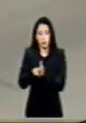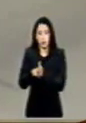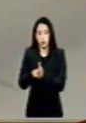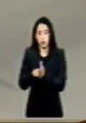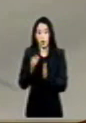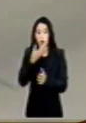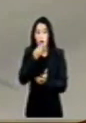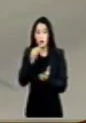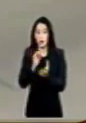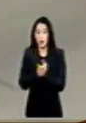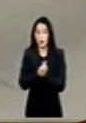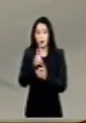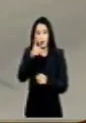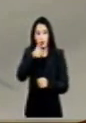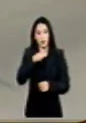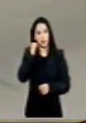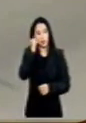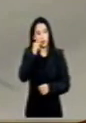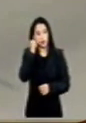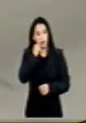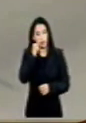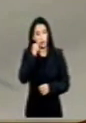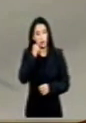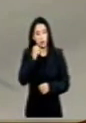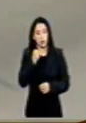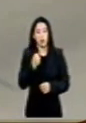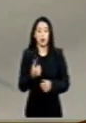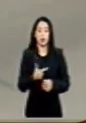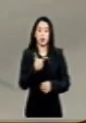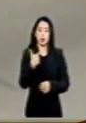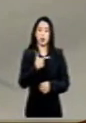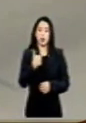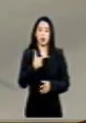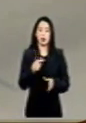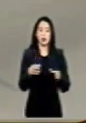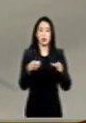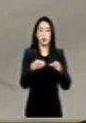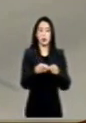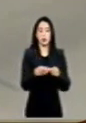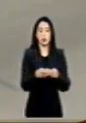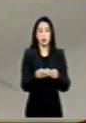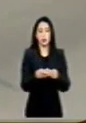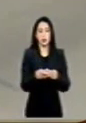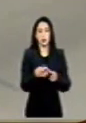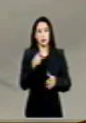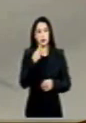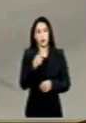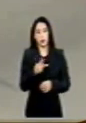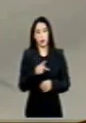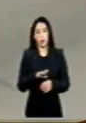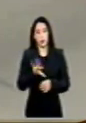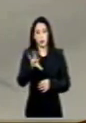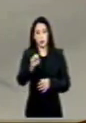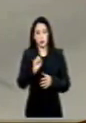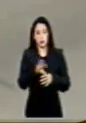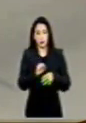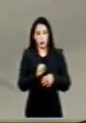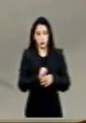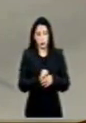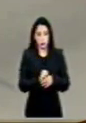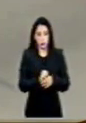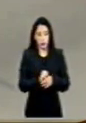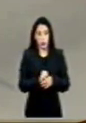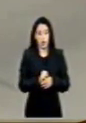senadora, mas a segunda turma concluiu, abre aspas, em razão da busca indiscriminada de elementos de convicção que,